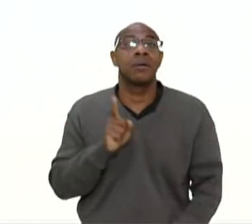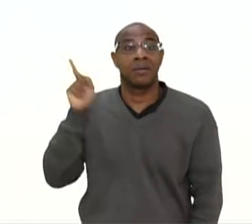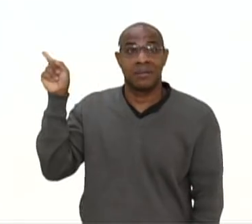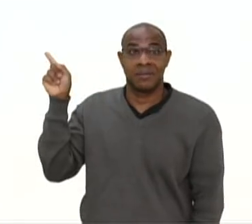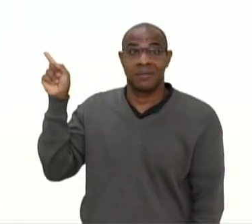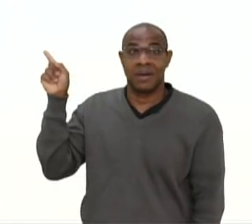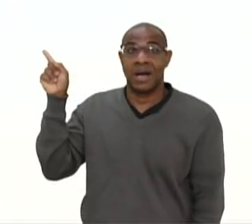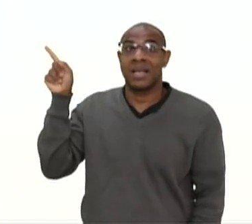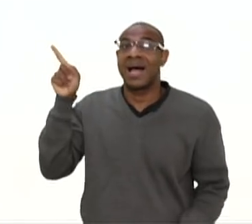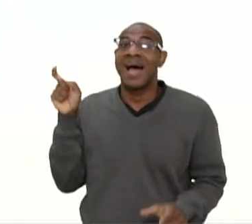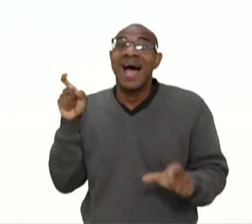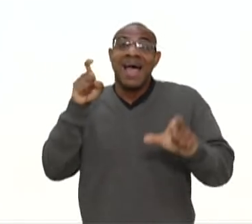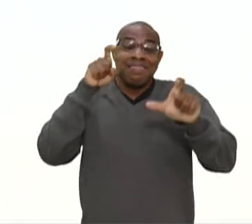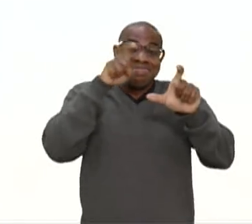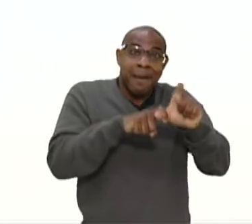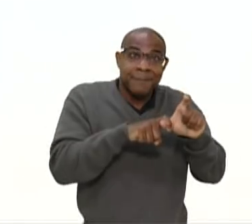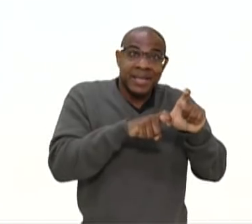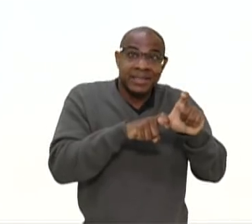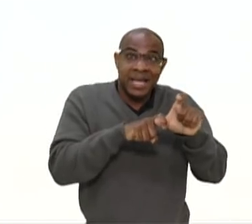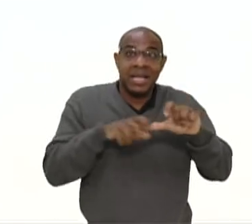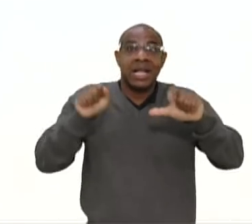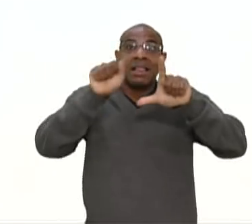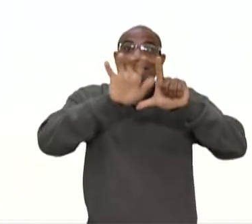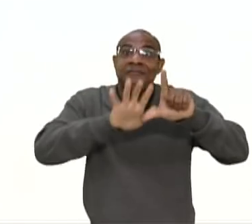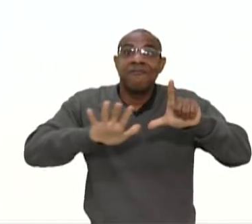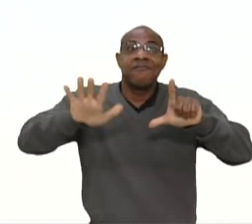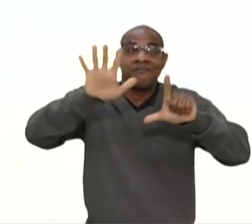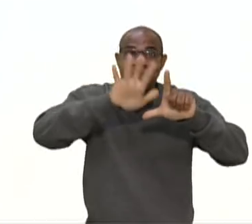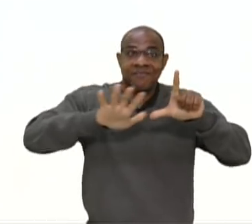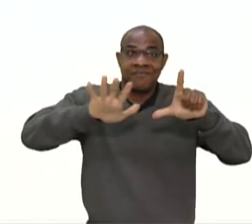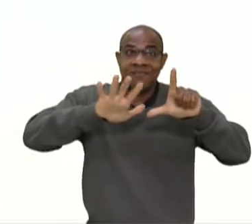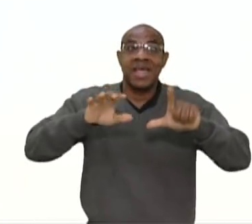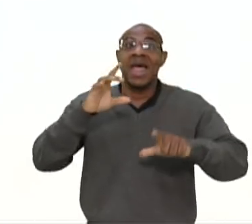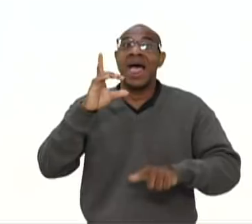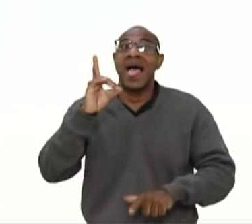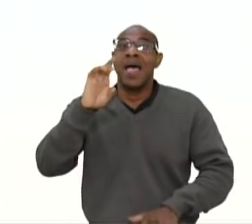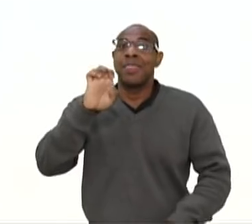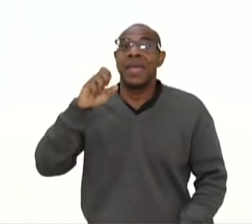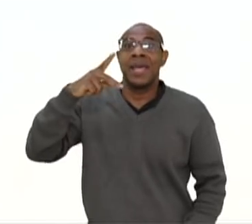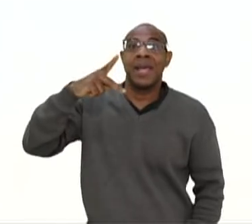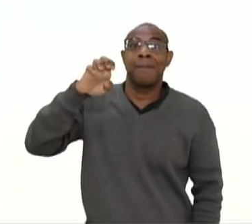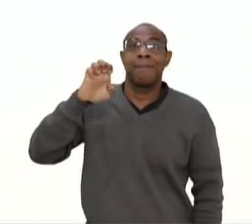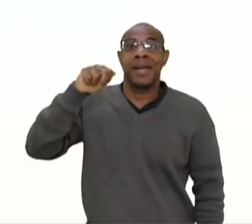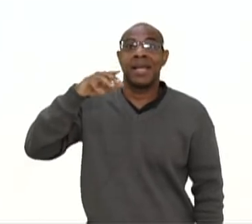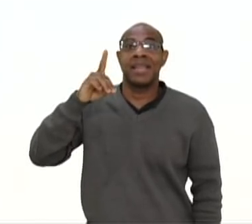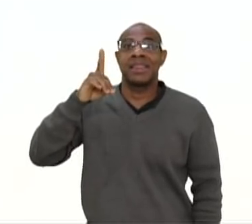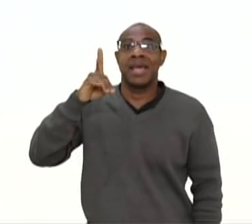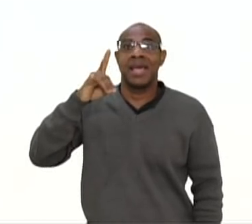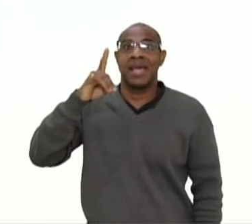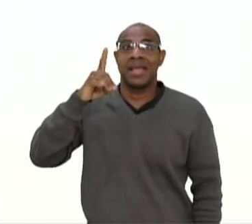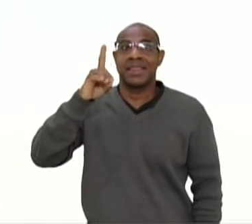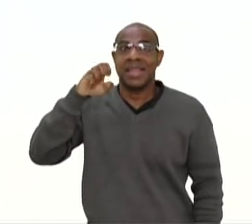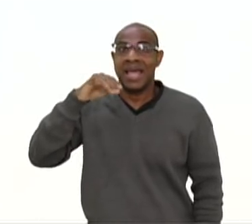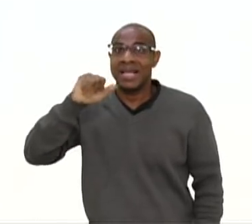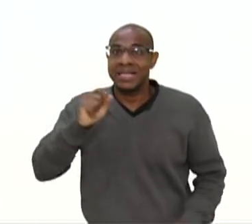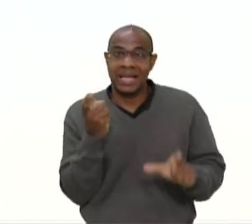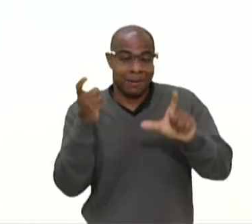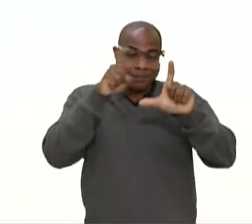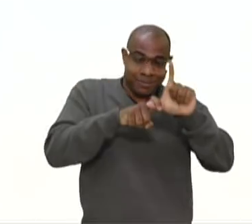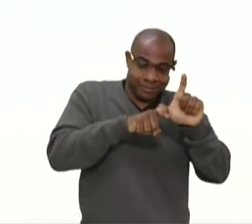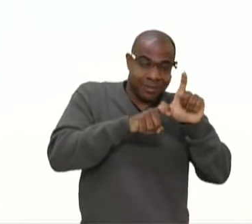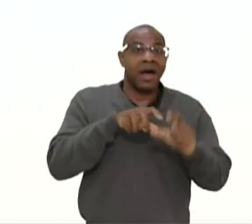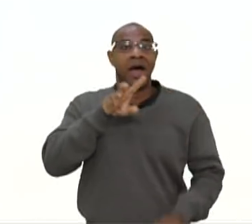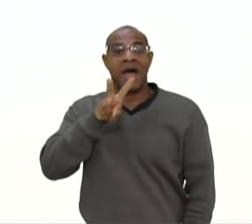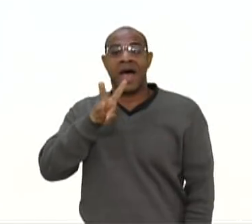é Dependência Virtual. Note aí no seu caderno o título desse texto, qual